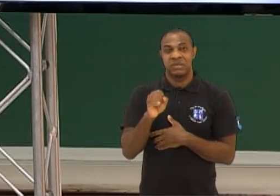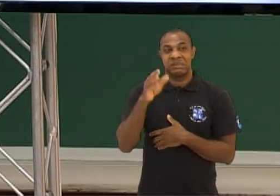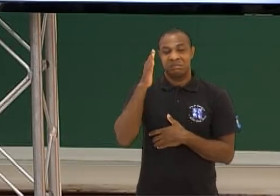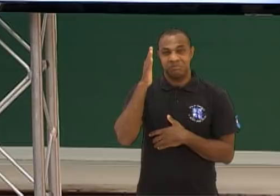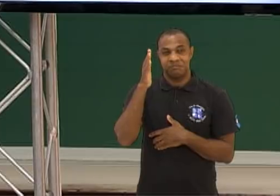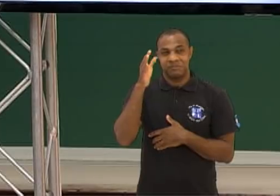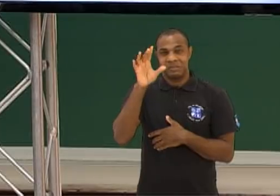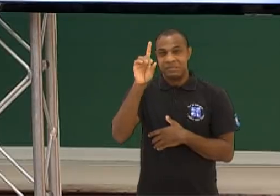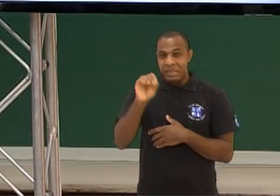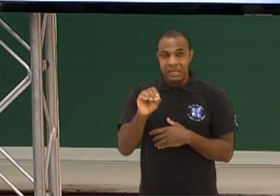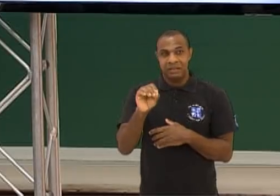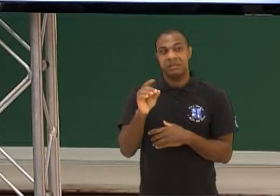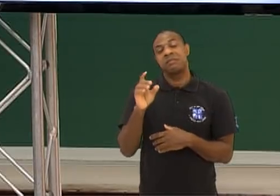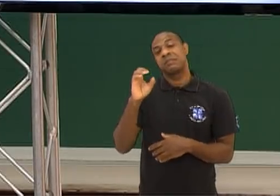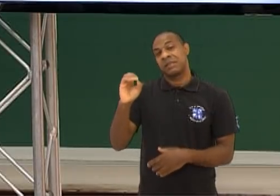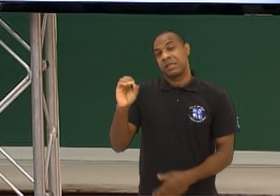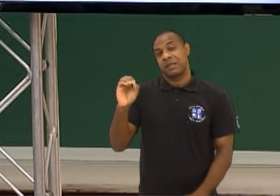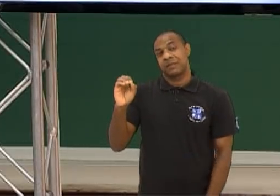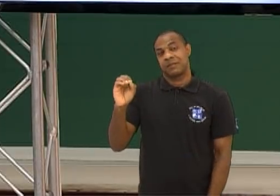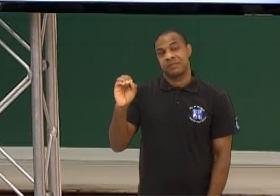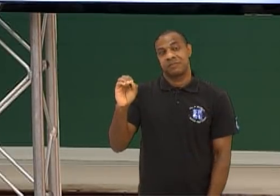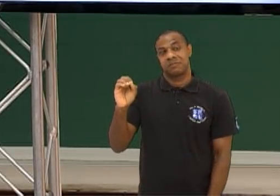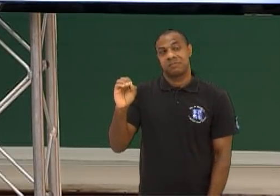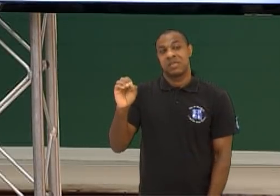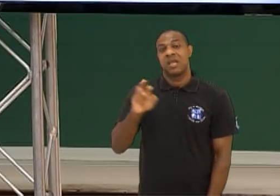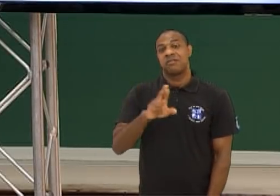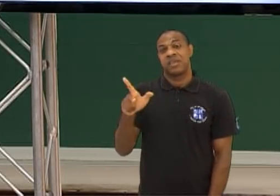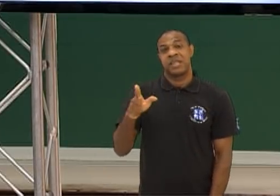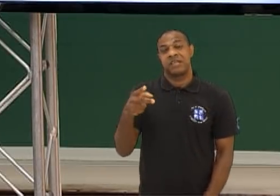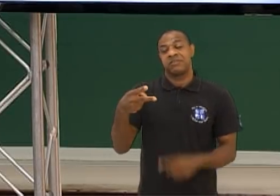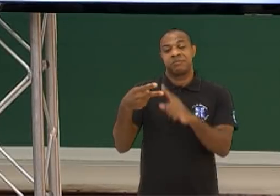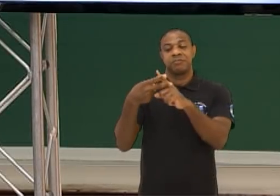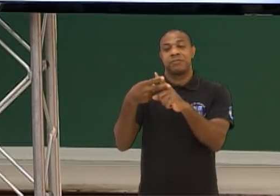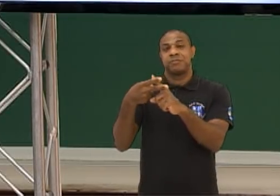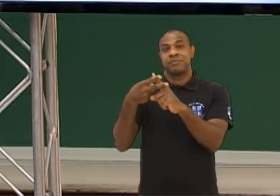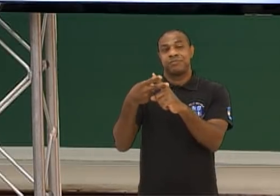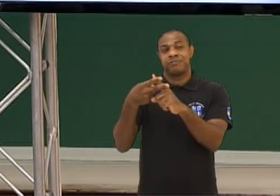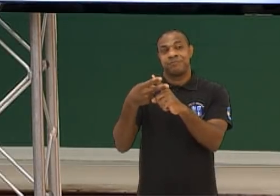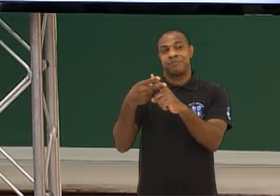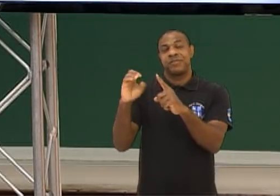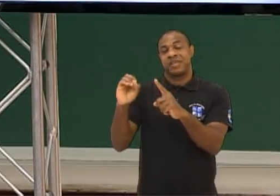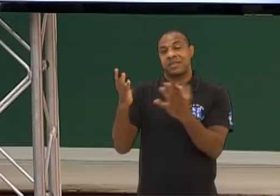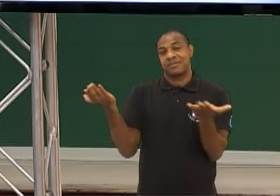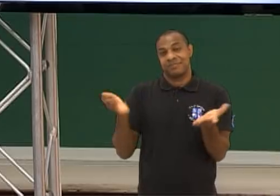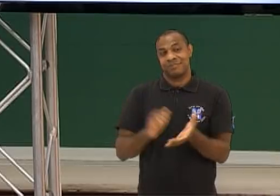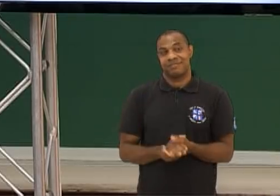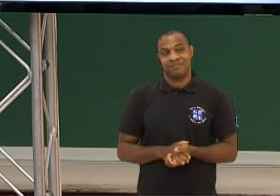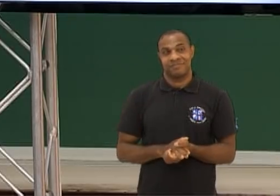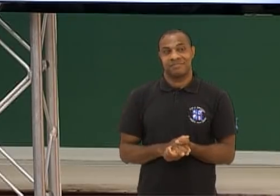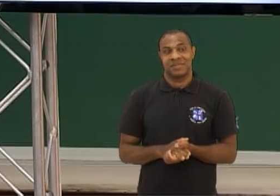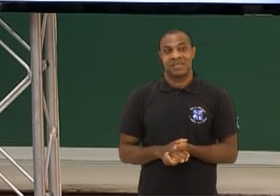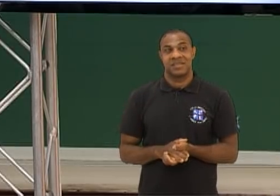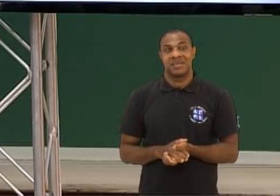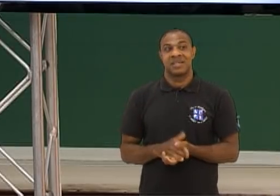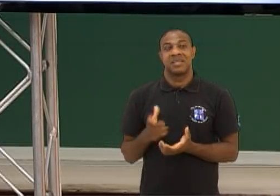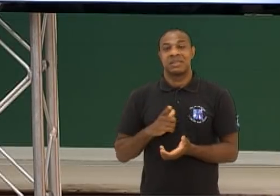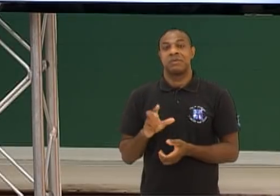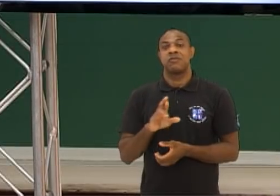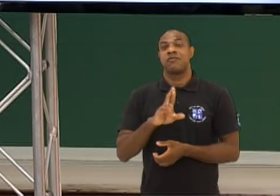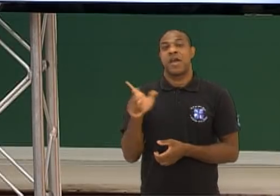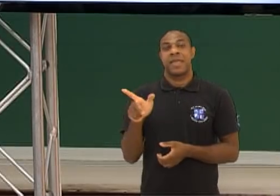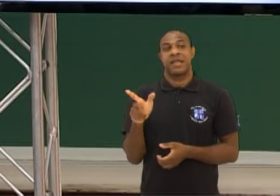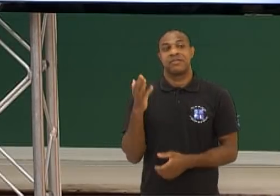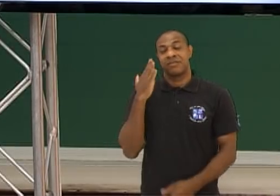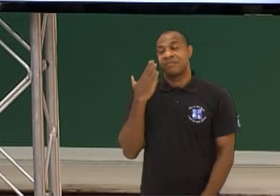10, dá zero. E aqui está dizendo que é diferente de zero. Então, não temos uma igualdade. A gente tem uma diferença